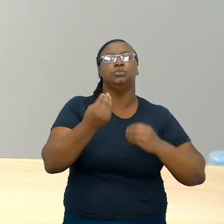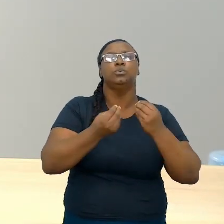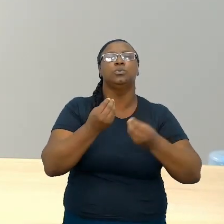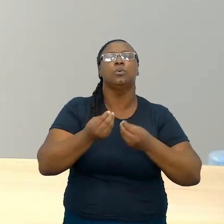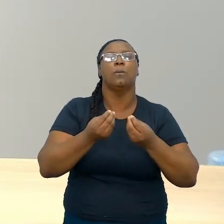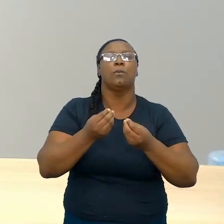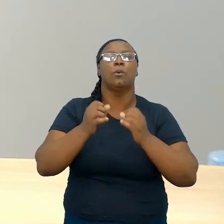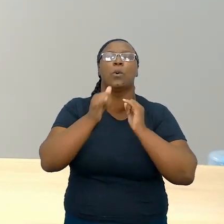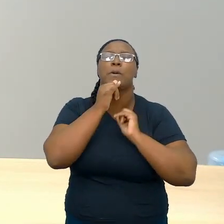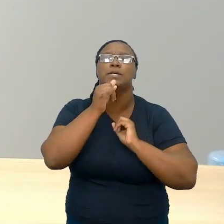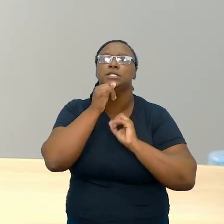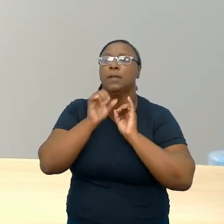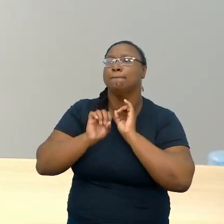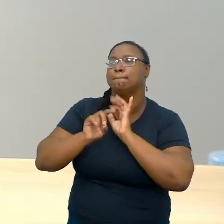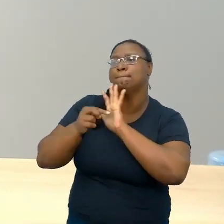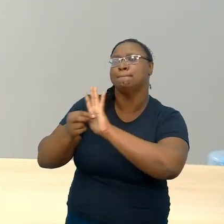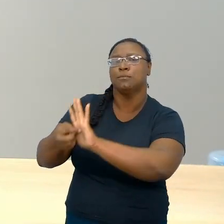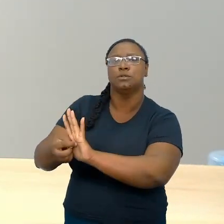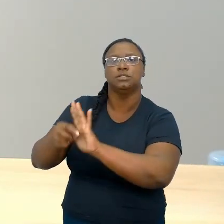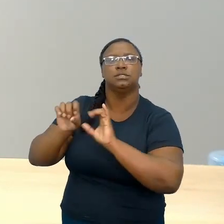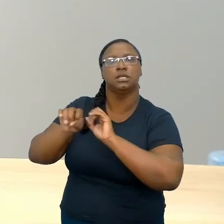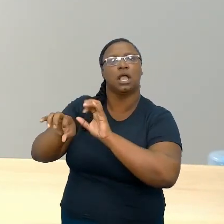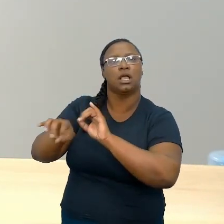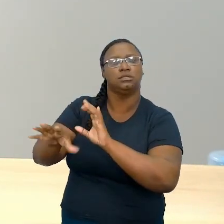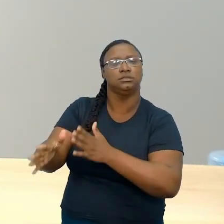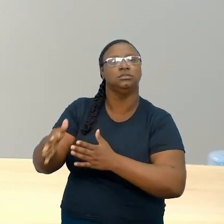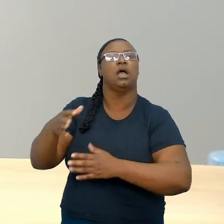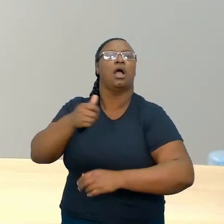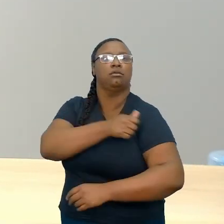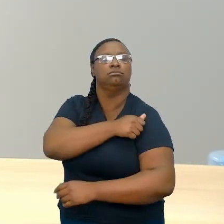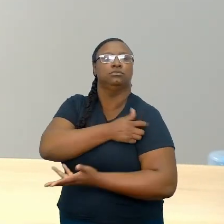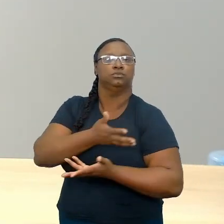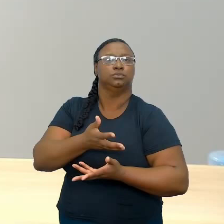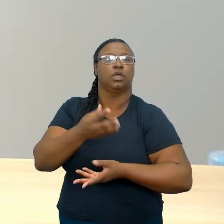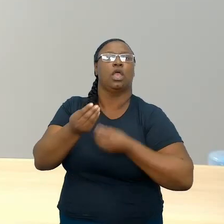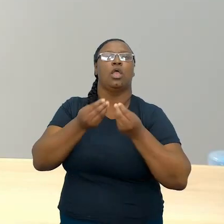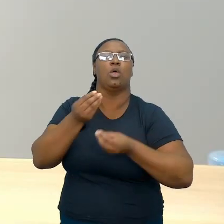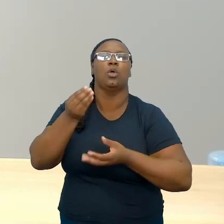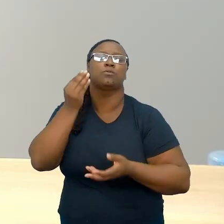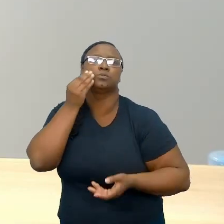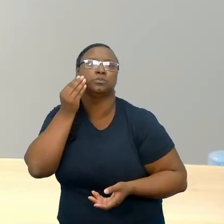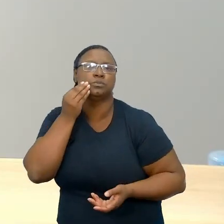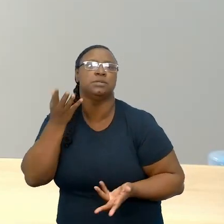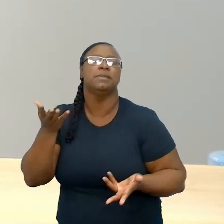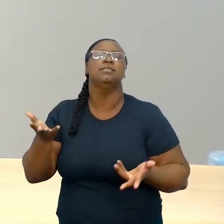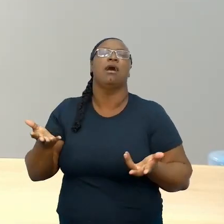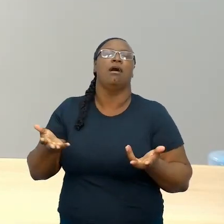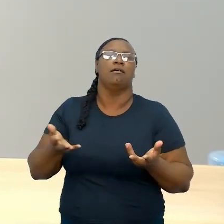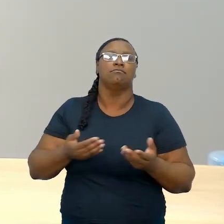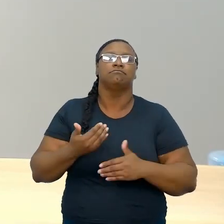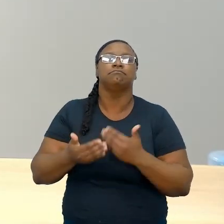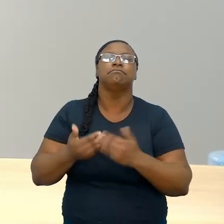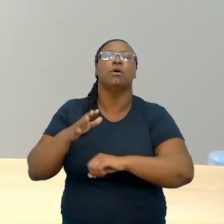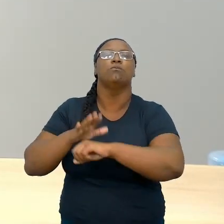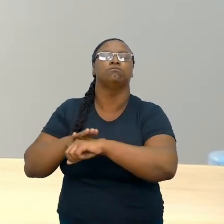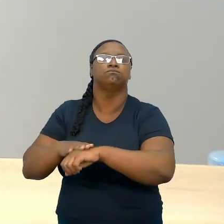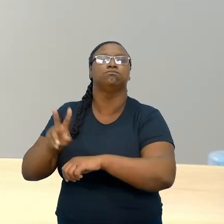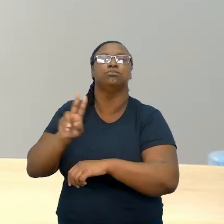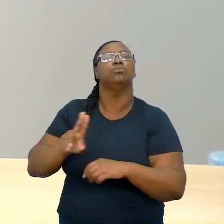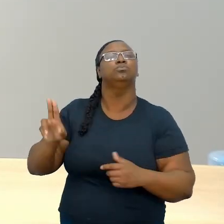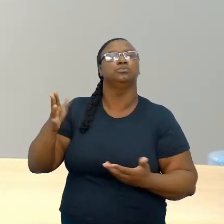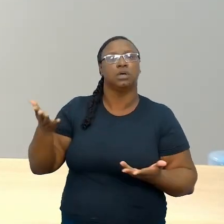para o estudante ir testando como ele realiza o diário de bordo dele aí, uma